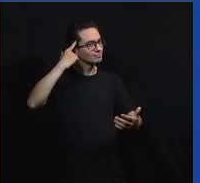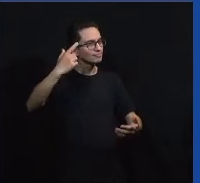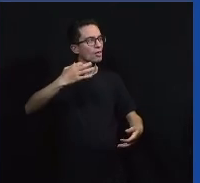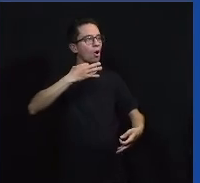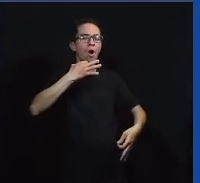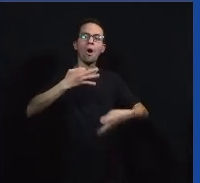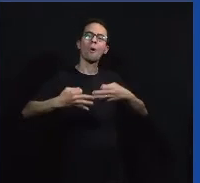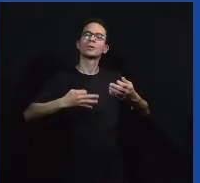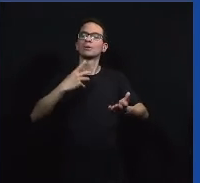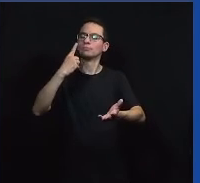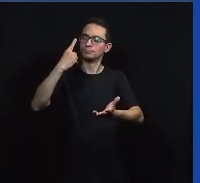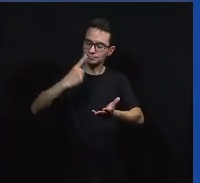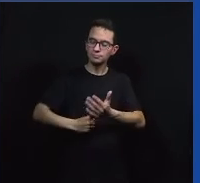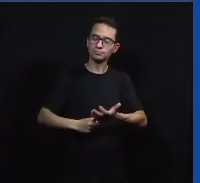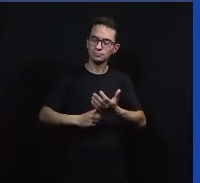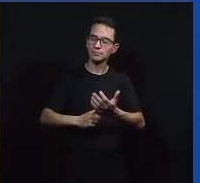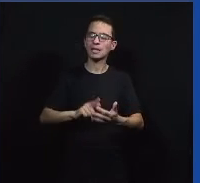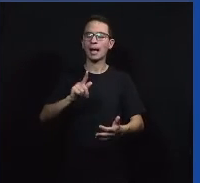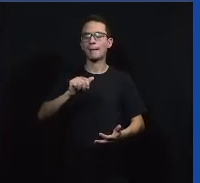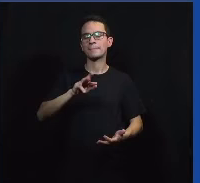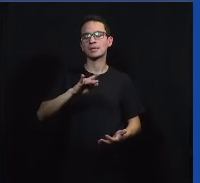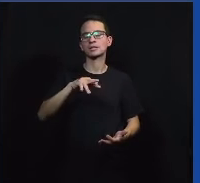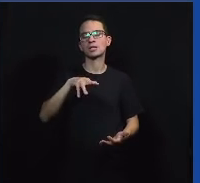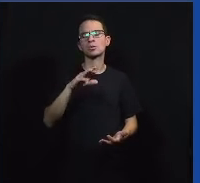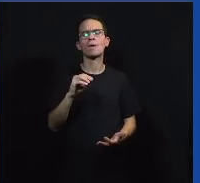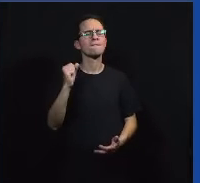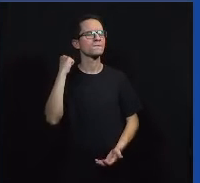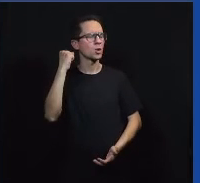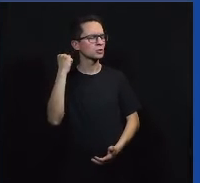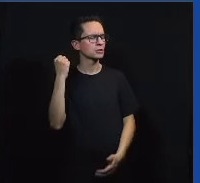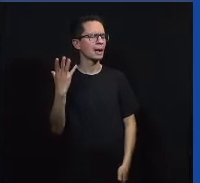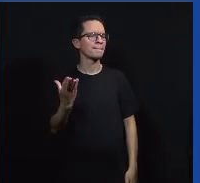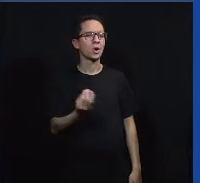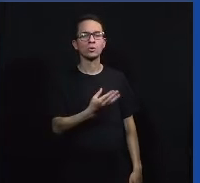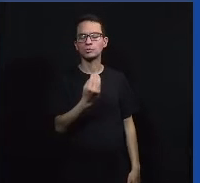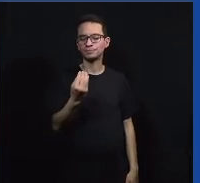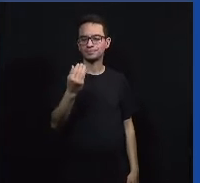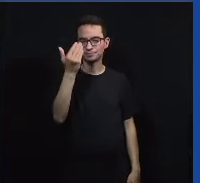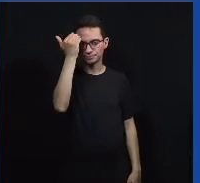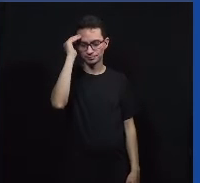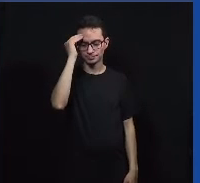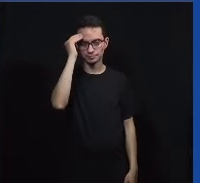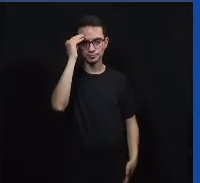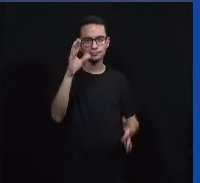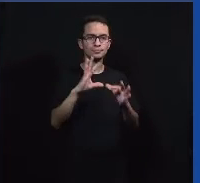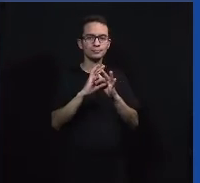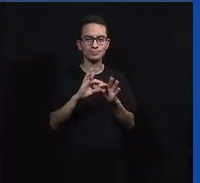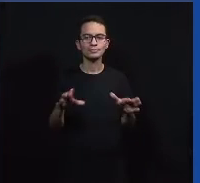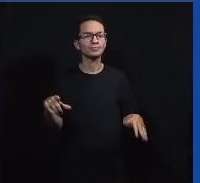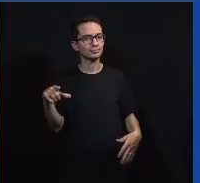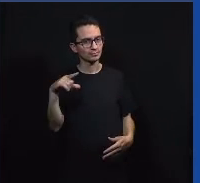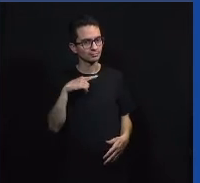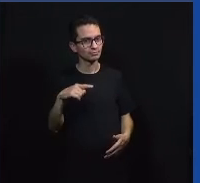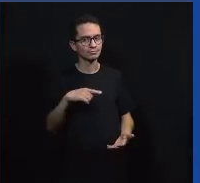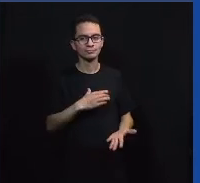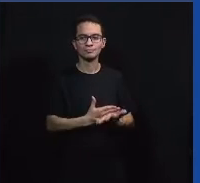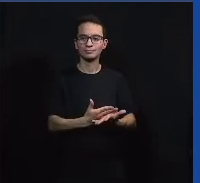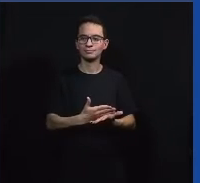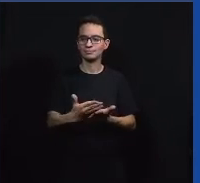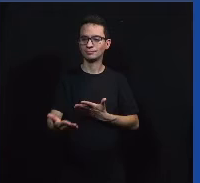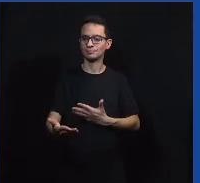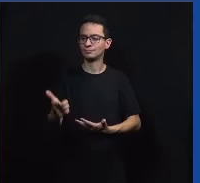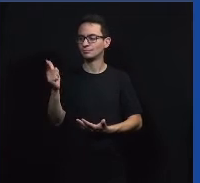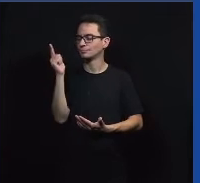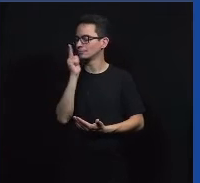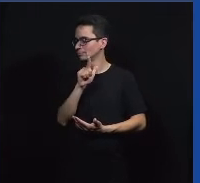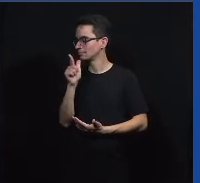com a partidarismo acho que foi muito forte, assim, para conseguir permitir essa entrada inicial. E também, uma coisa